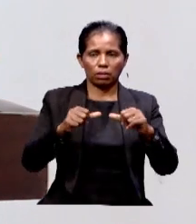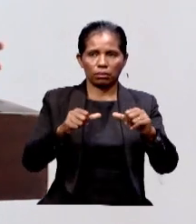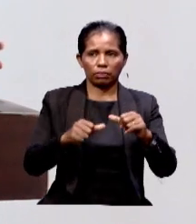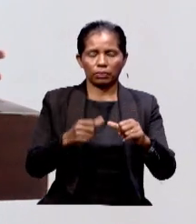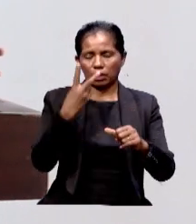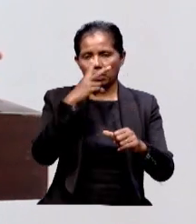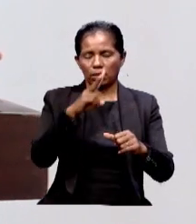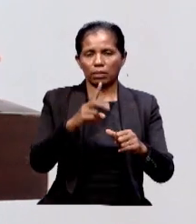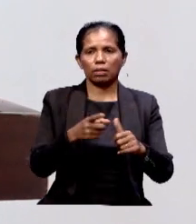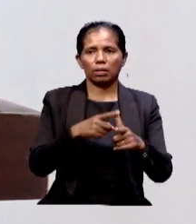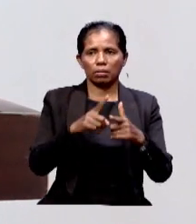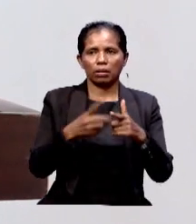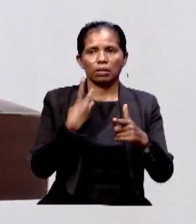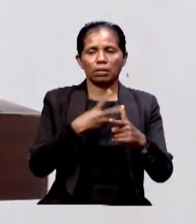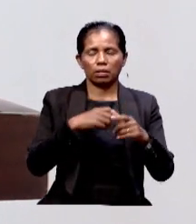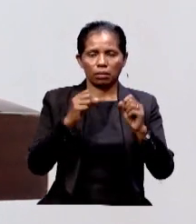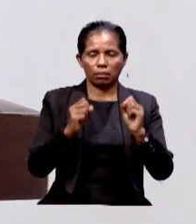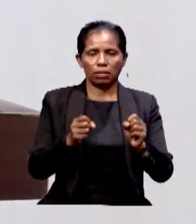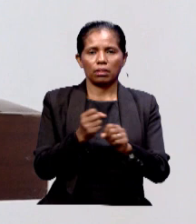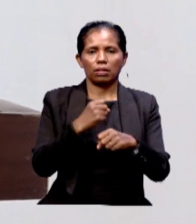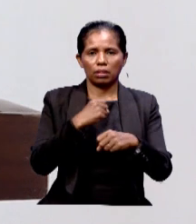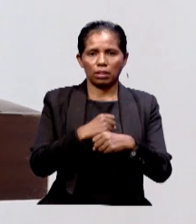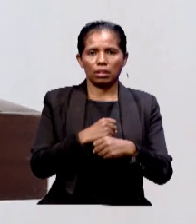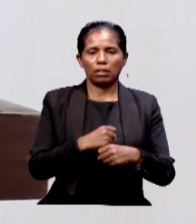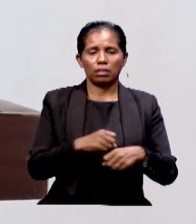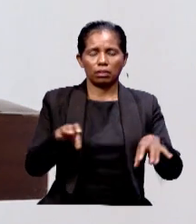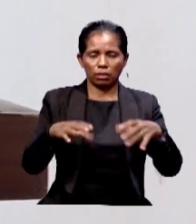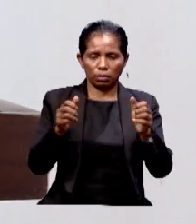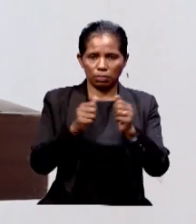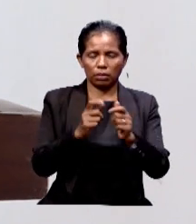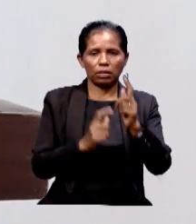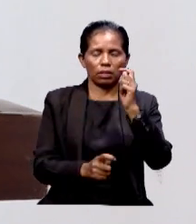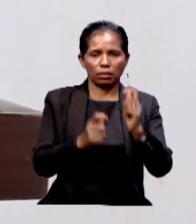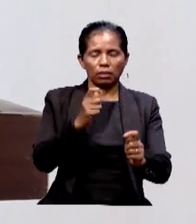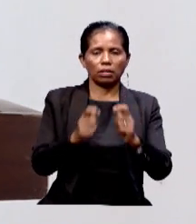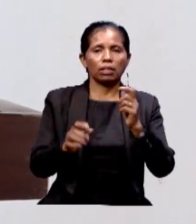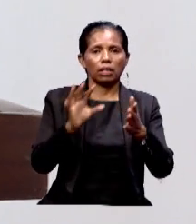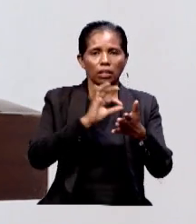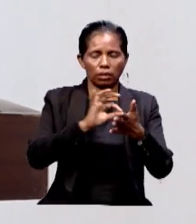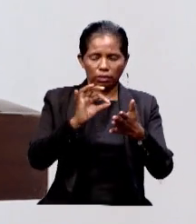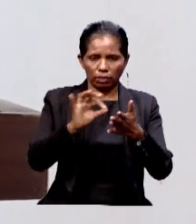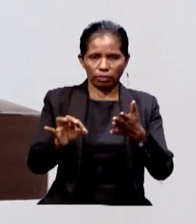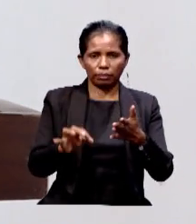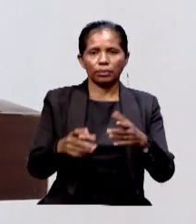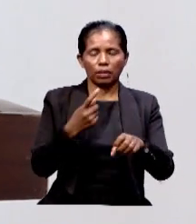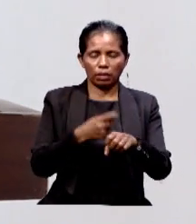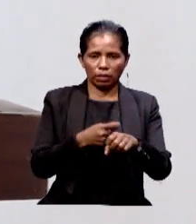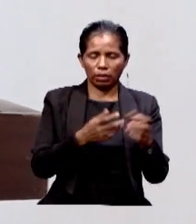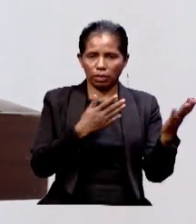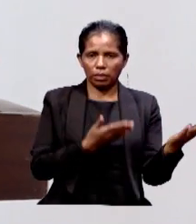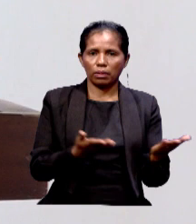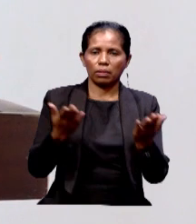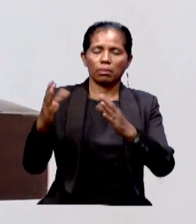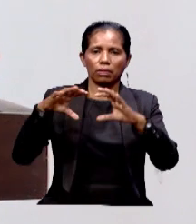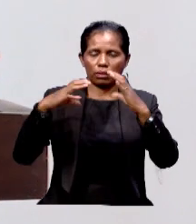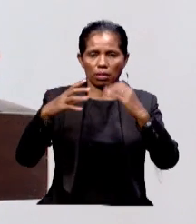continuar para depois pela a consultação do Tribunal de Contas. Mas ao mesmo tempo, se lhe me conselho ministro